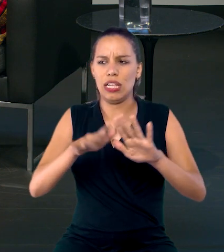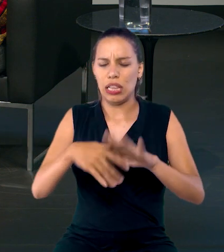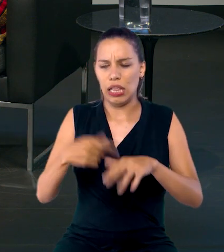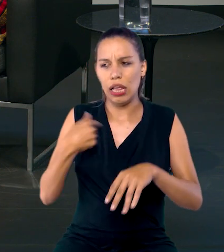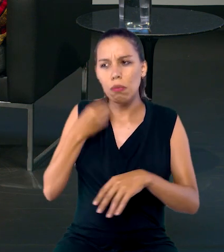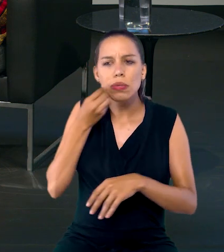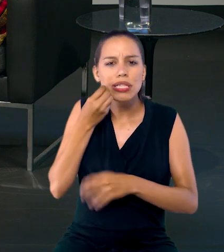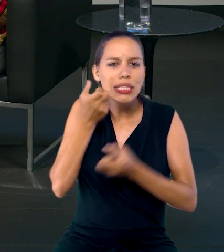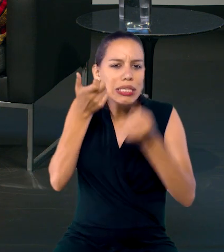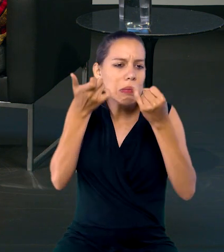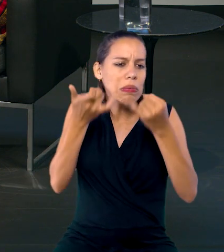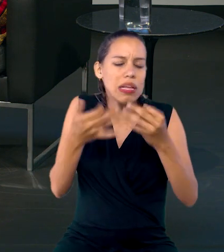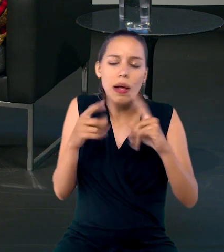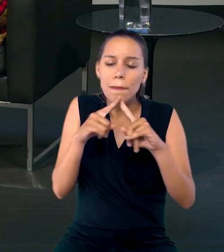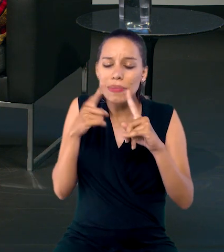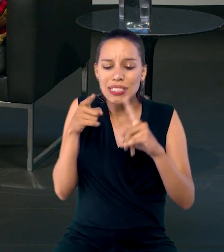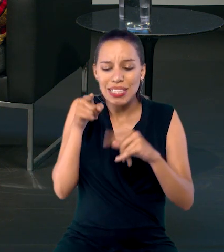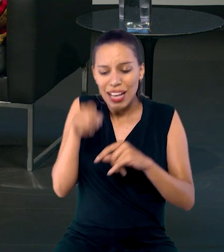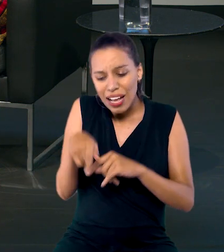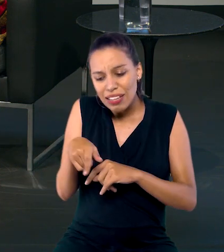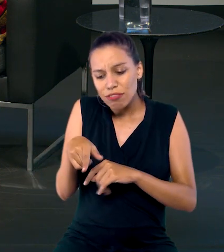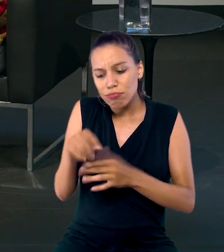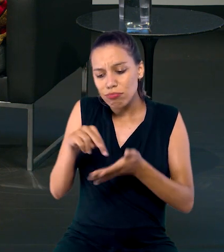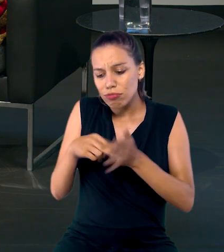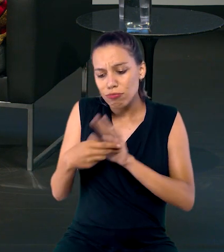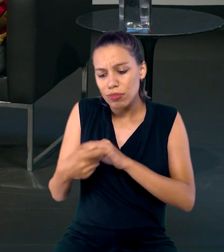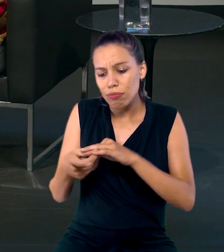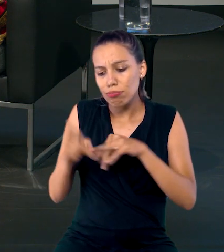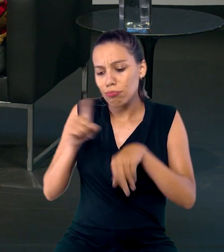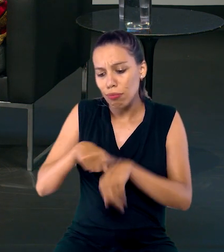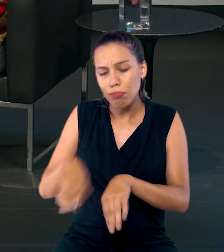isso também tem relação com o tempo.